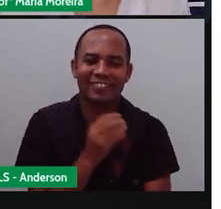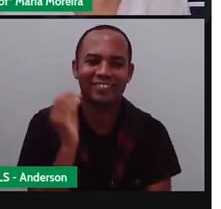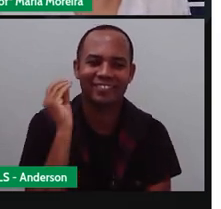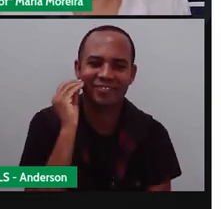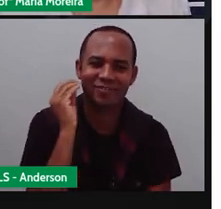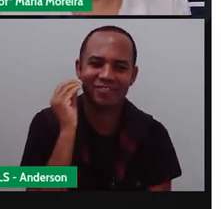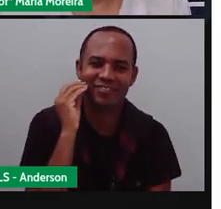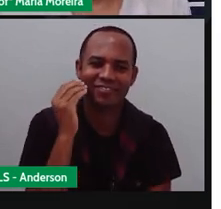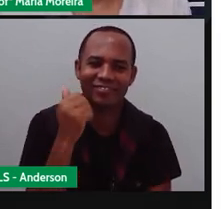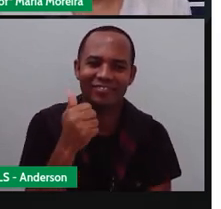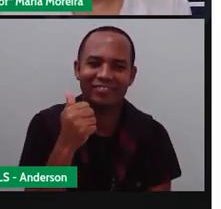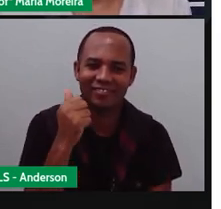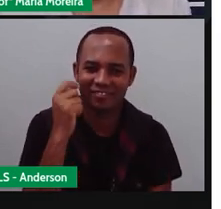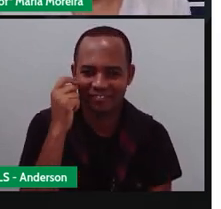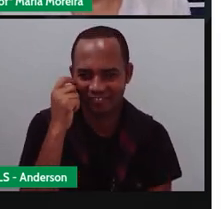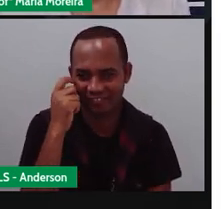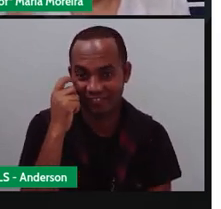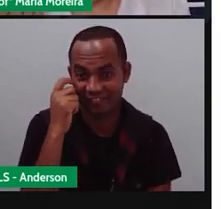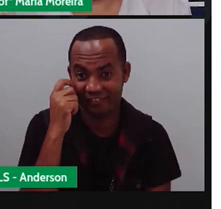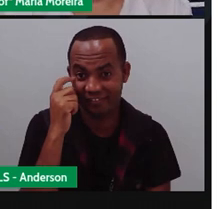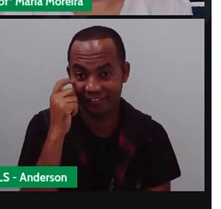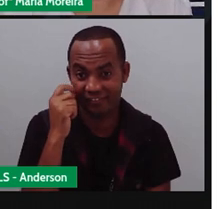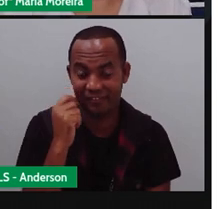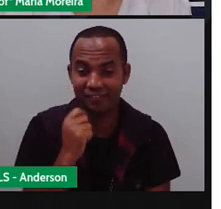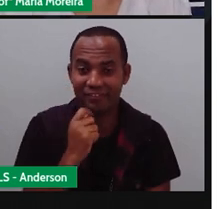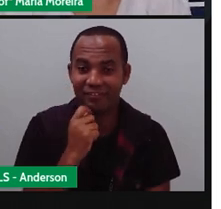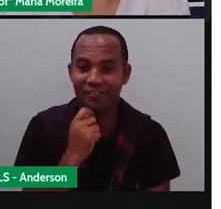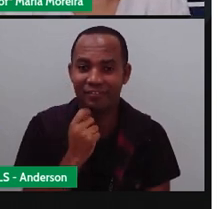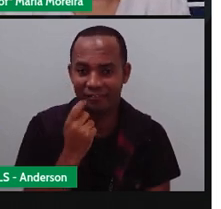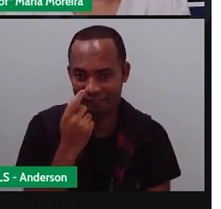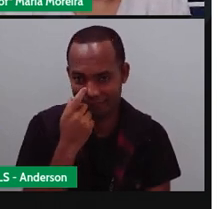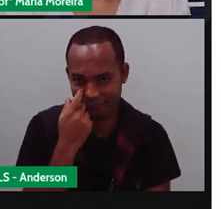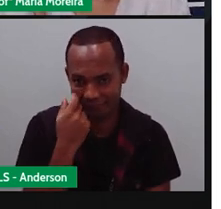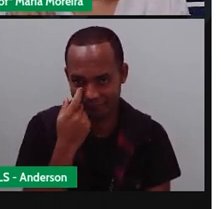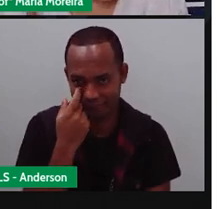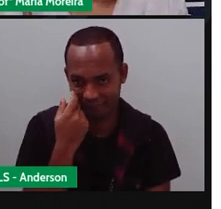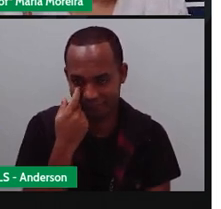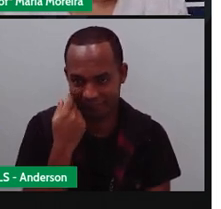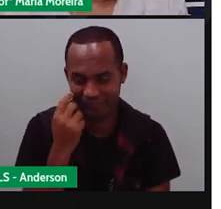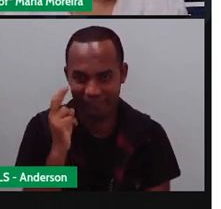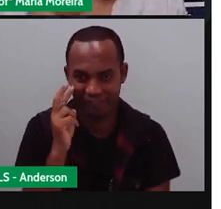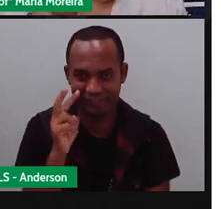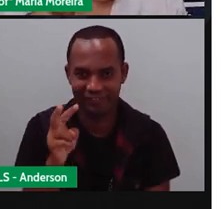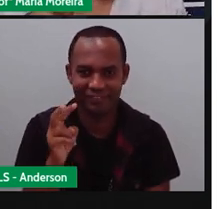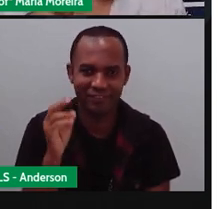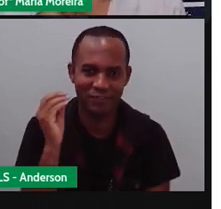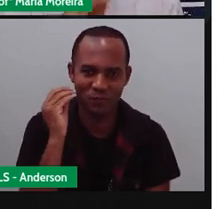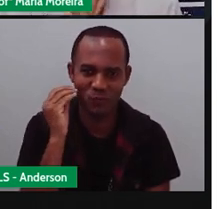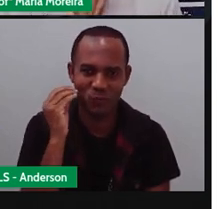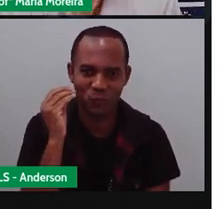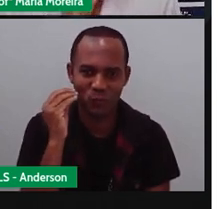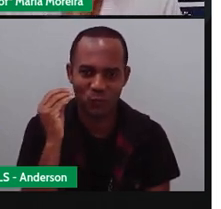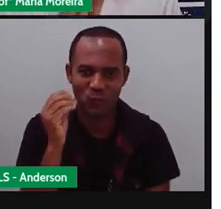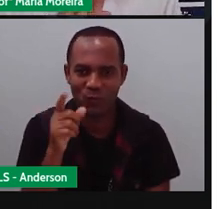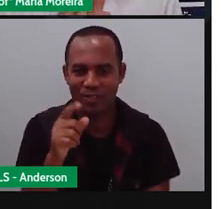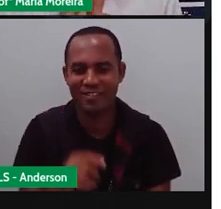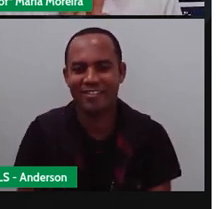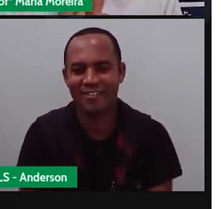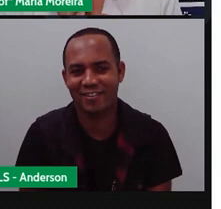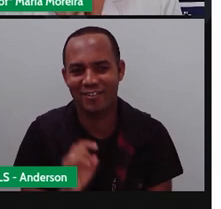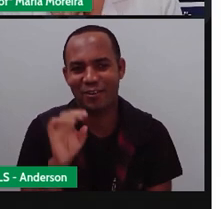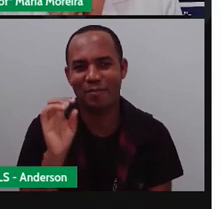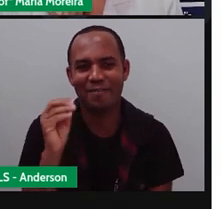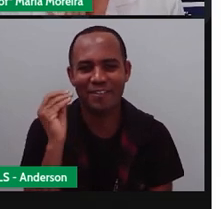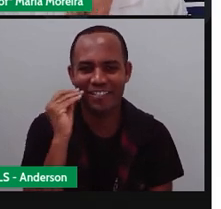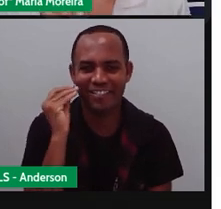Ah tá aqui dizendo um beijo um beijo para você e pro Vânia tá mandando e outra que fique claro o beijo não veio nem para mim nem para Anderson